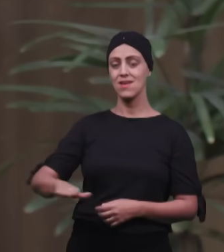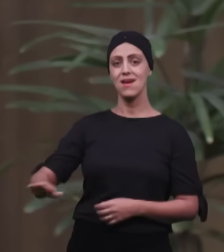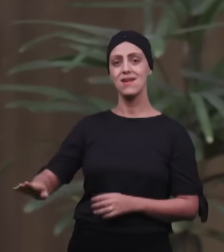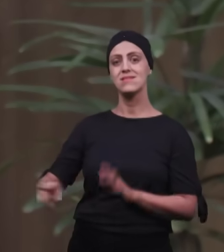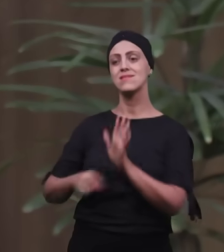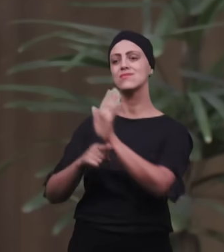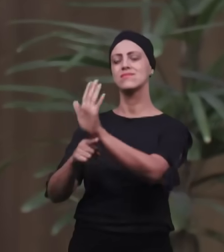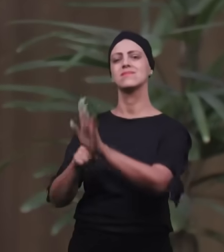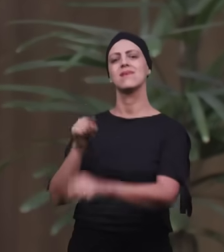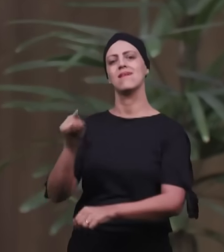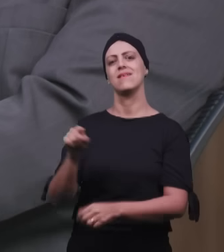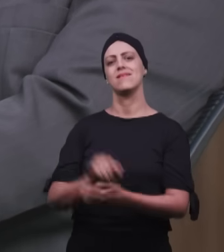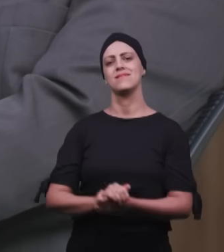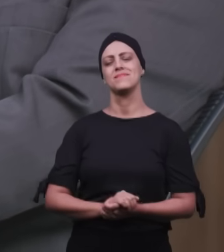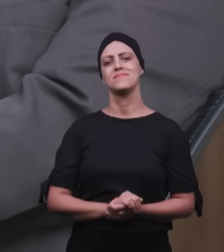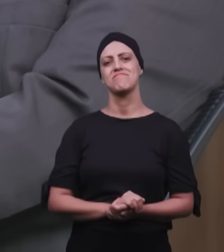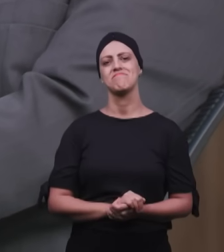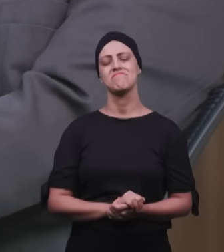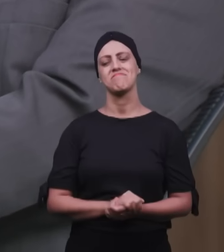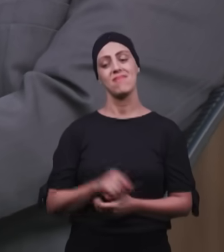usou uma criança né